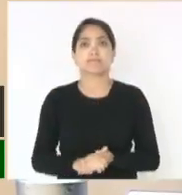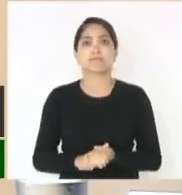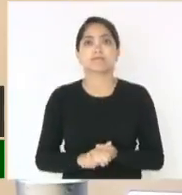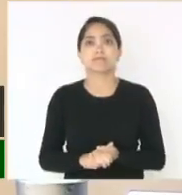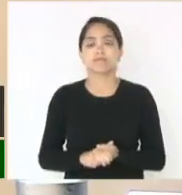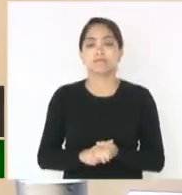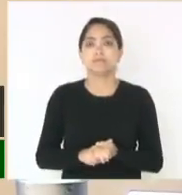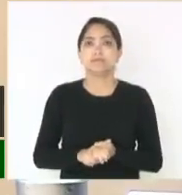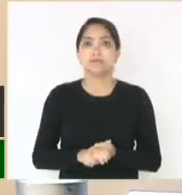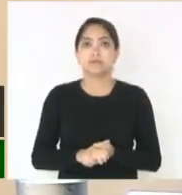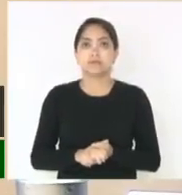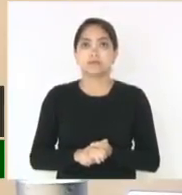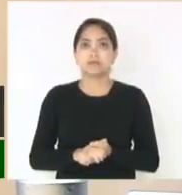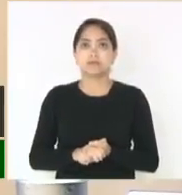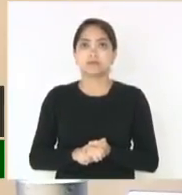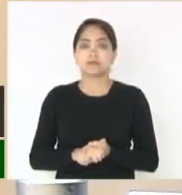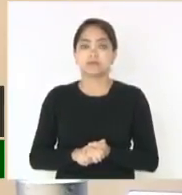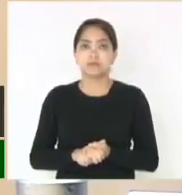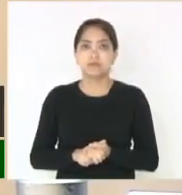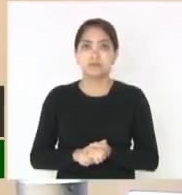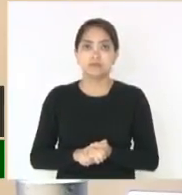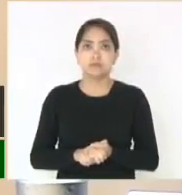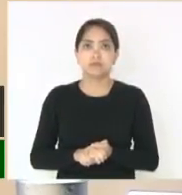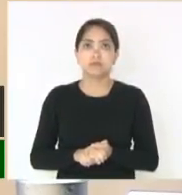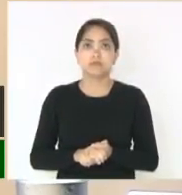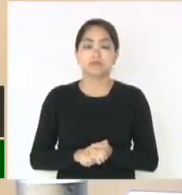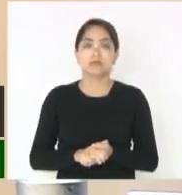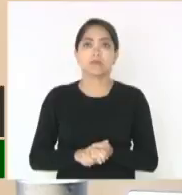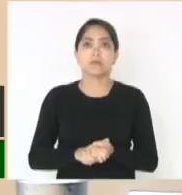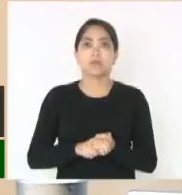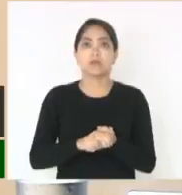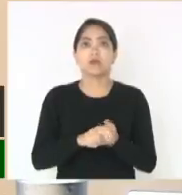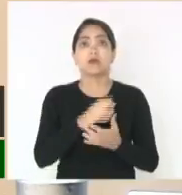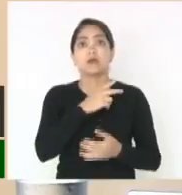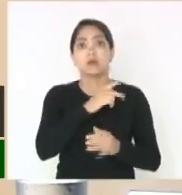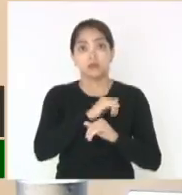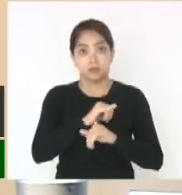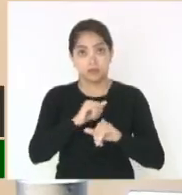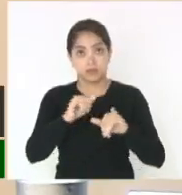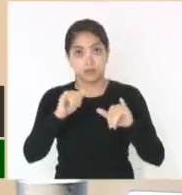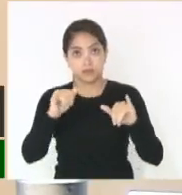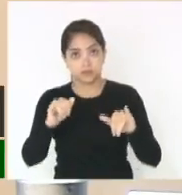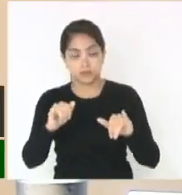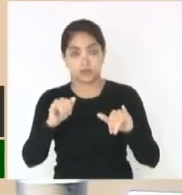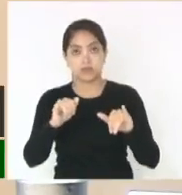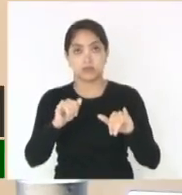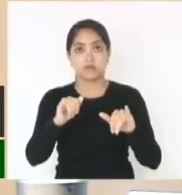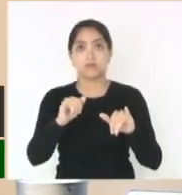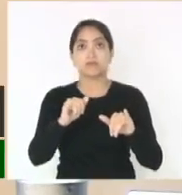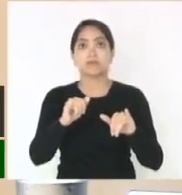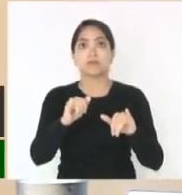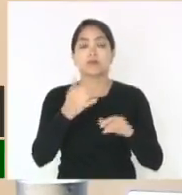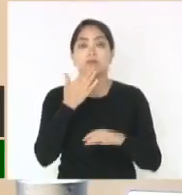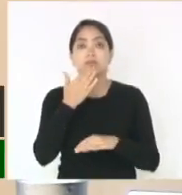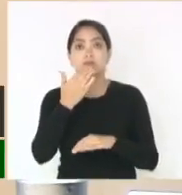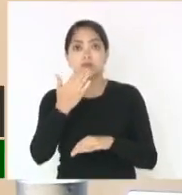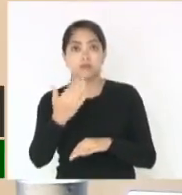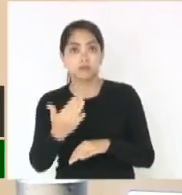aprovadas sem restrições. Expediente. O presidente, o senhor presidente, solicitou